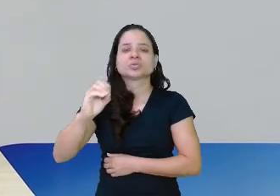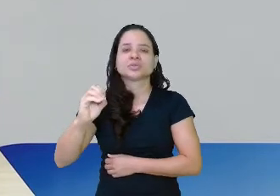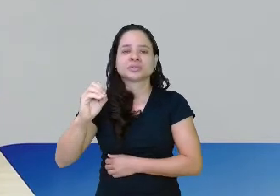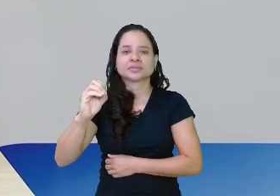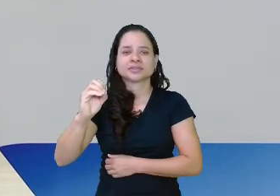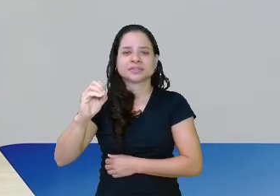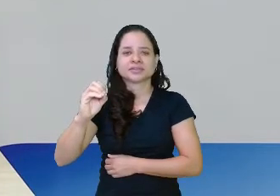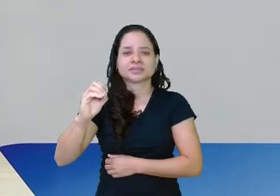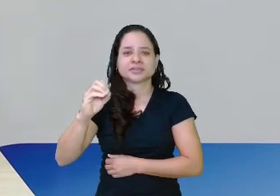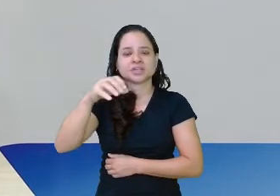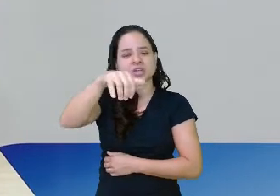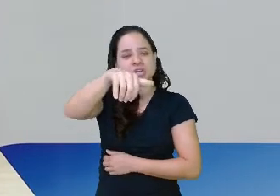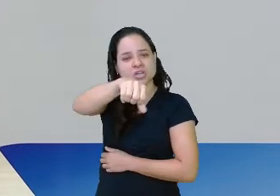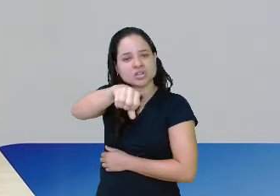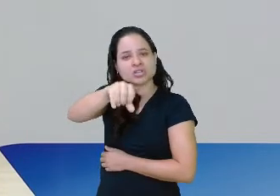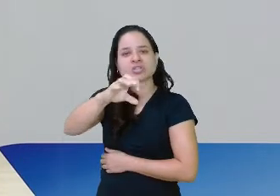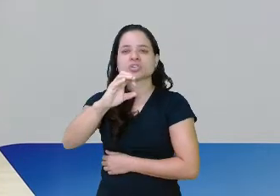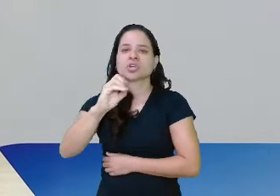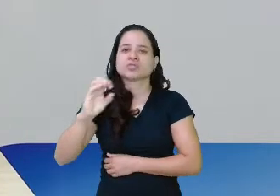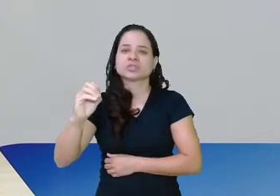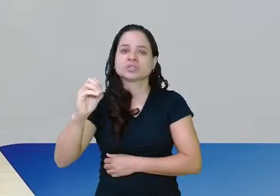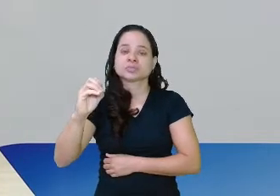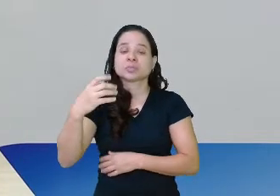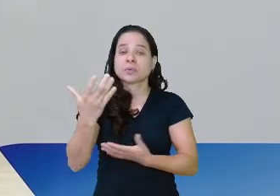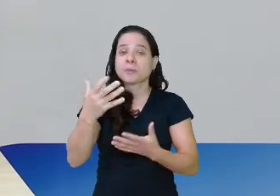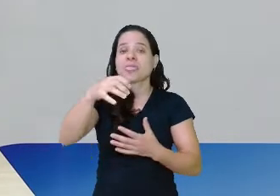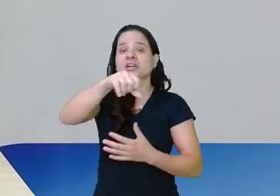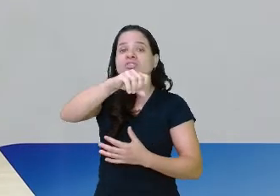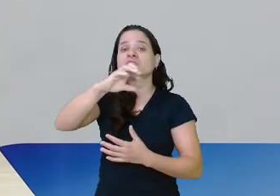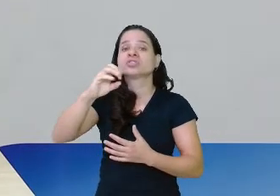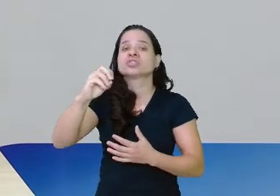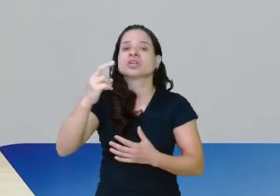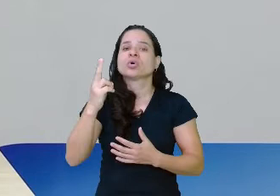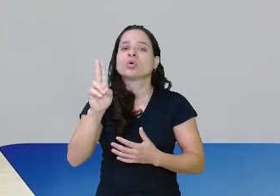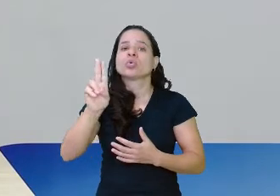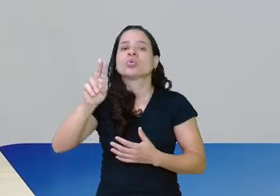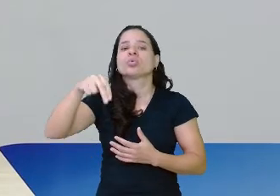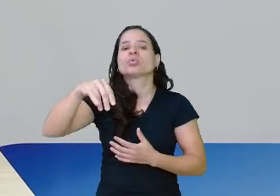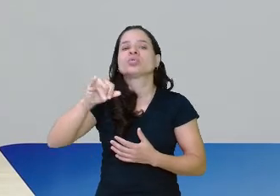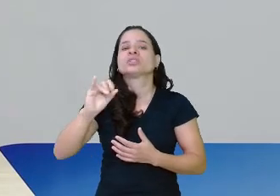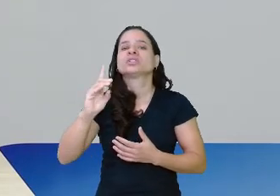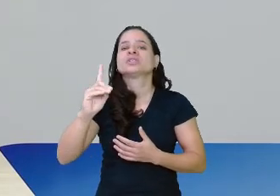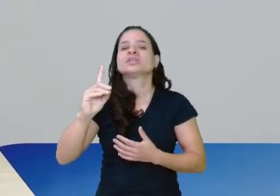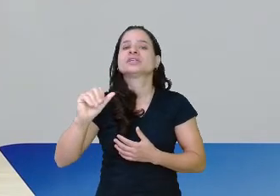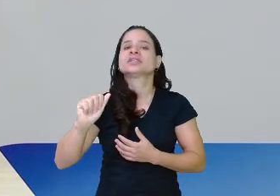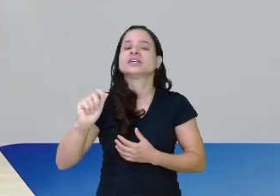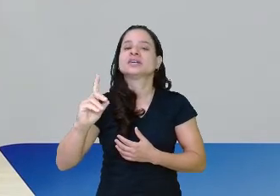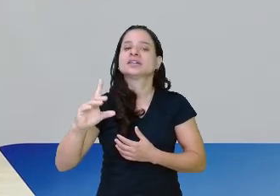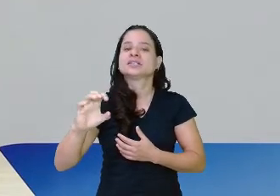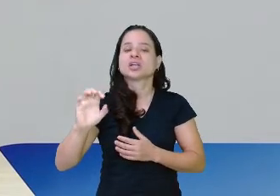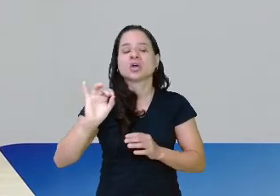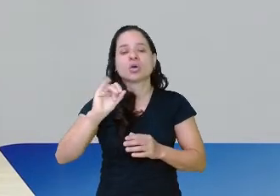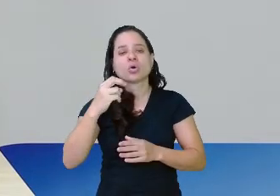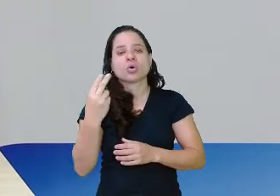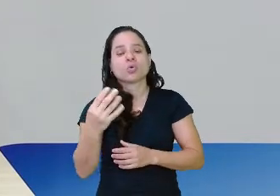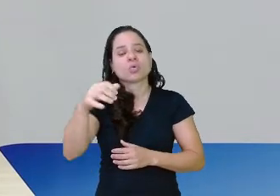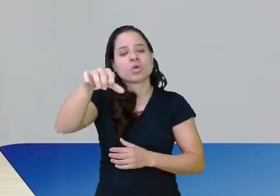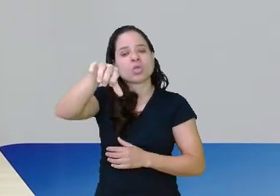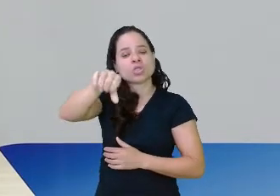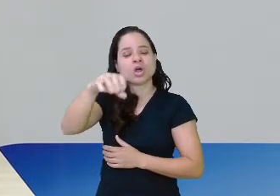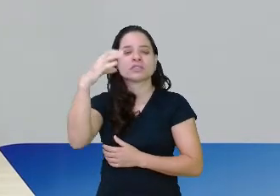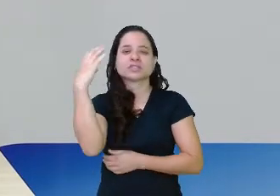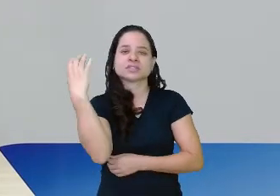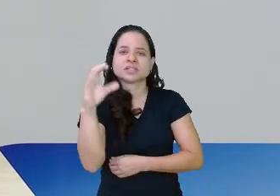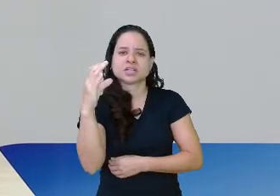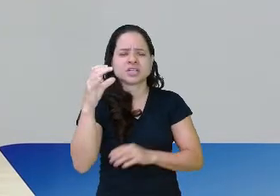800, 900. 900 unidades ou 9 centenas. É